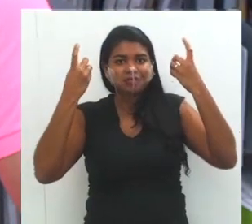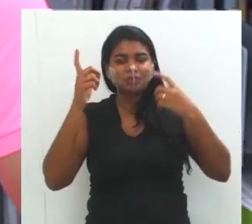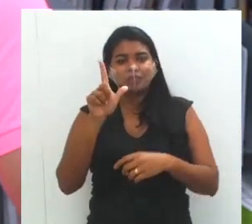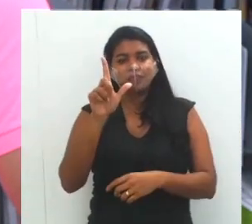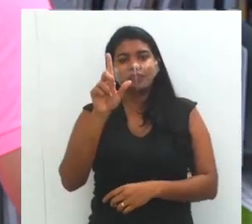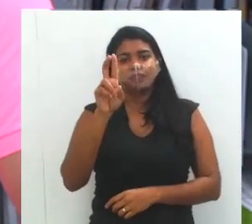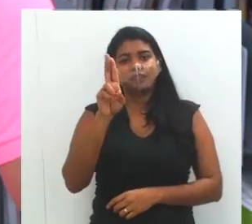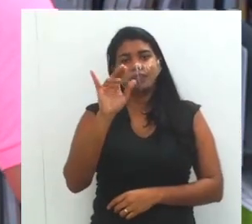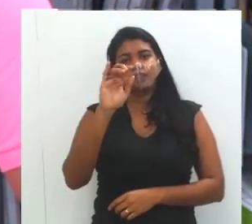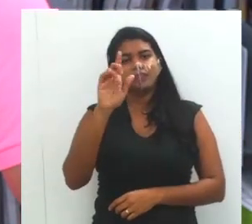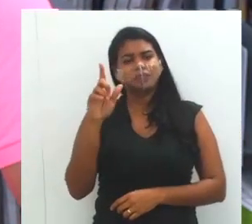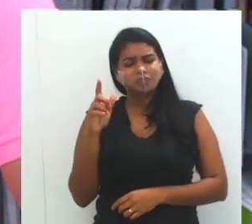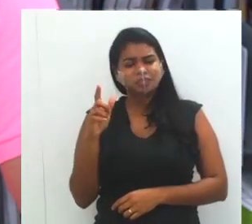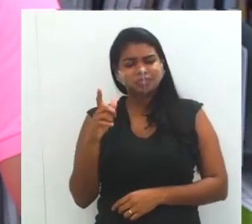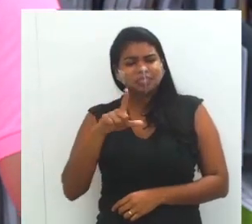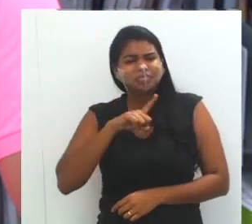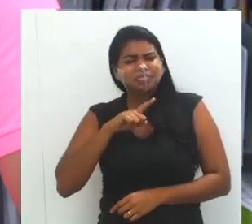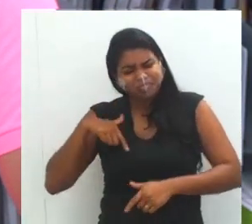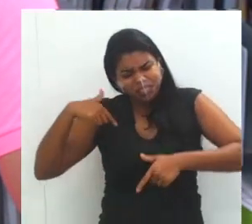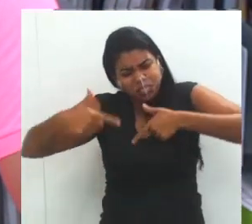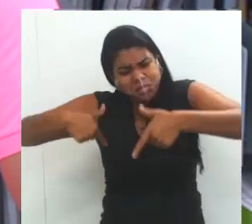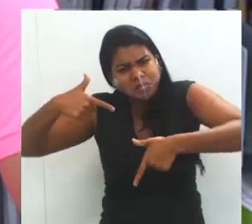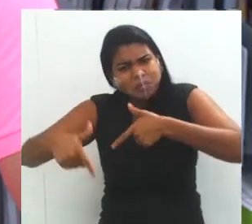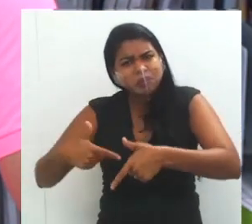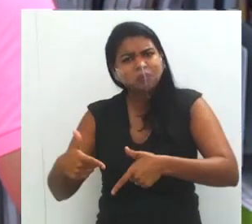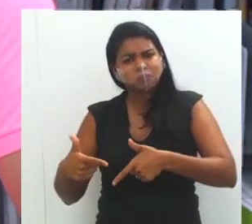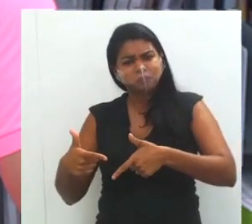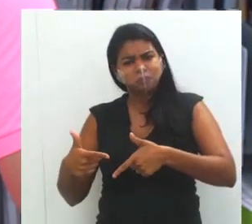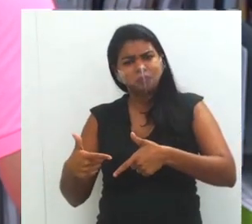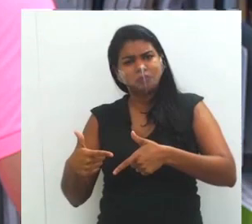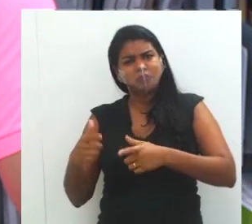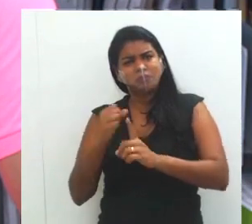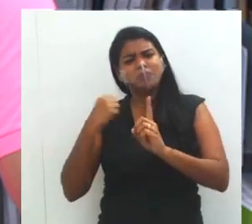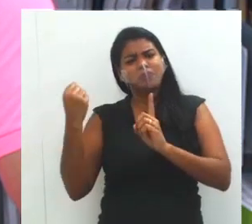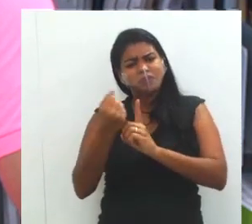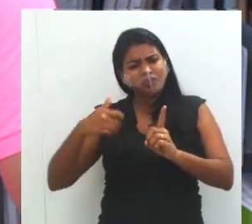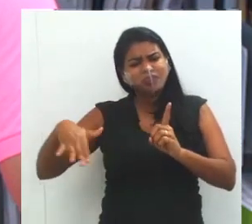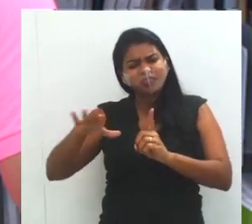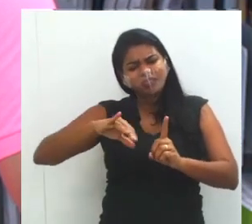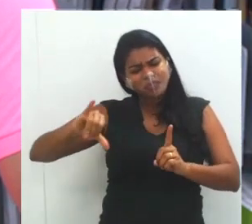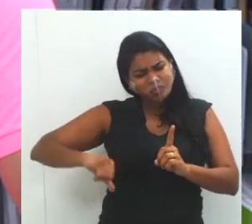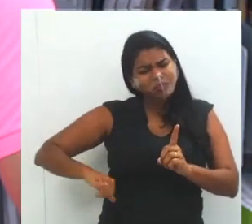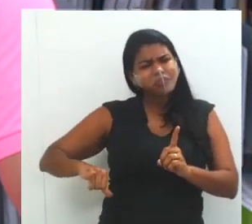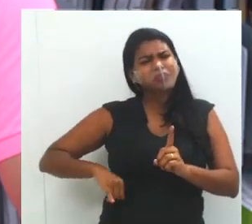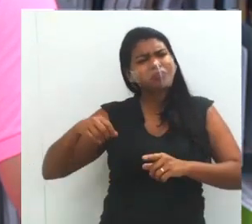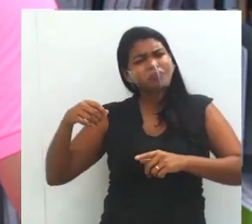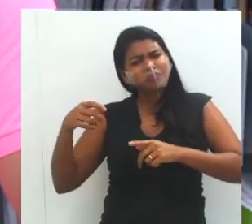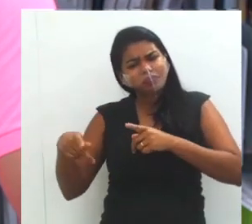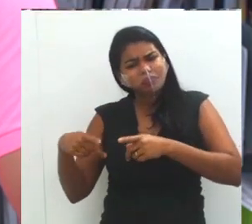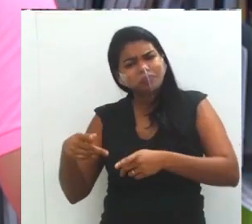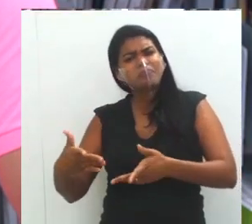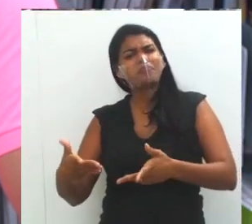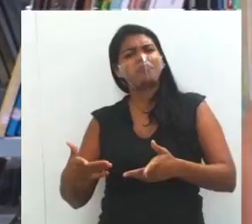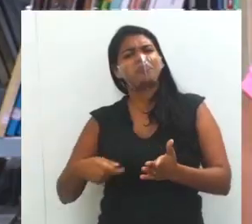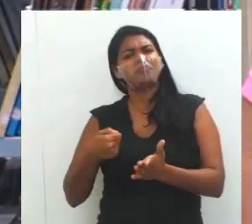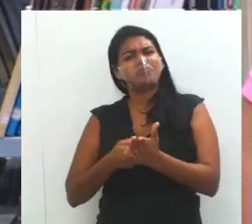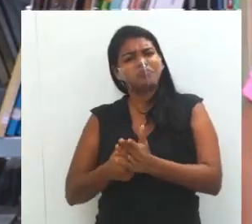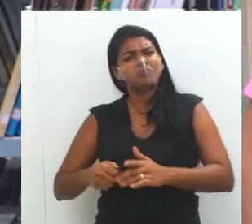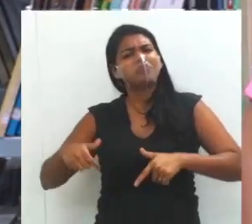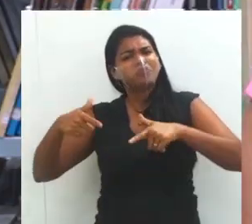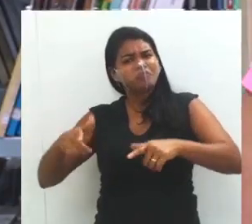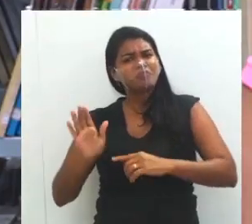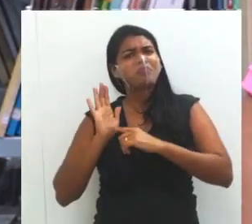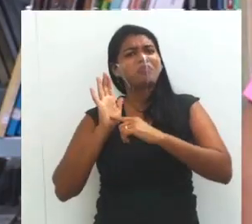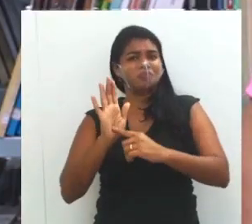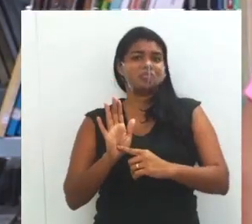Luiz Gonzaga tinha com o seu povo, ele tinha com a sua terra, com o sofrimento do povo. Interessante que ele